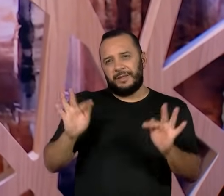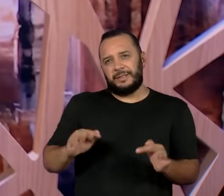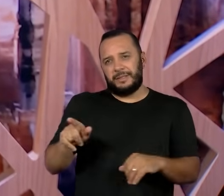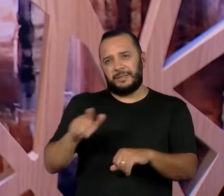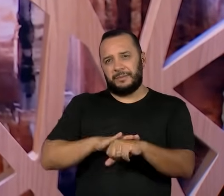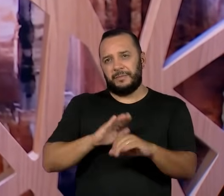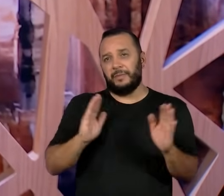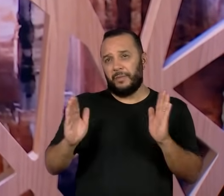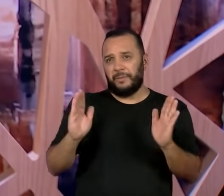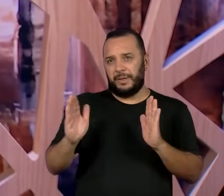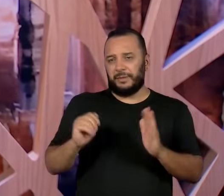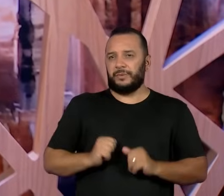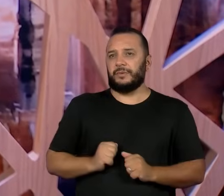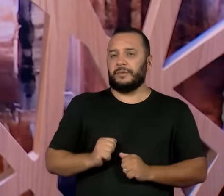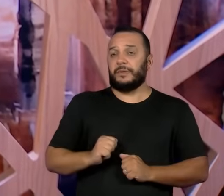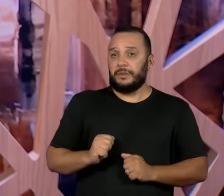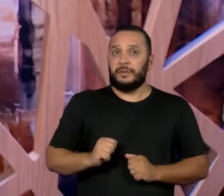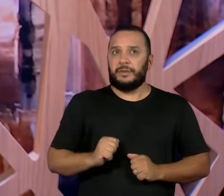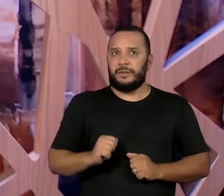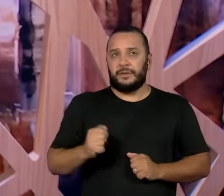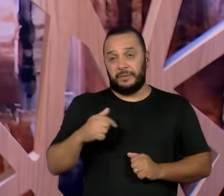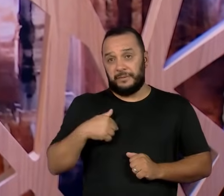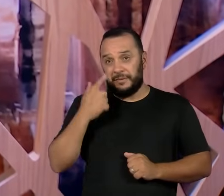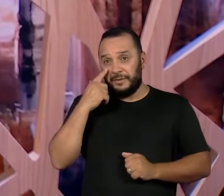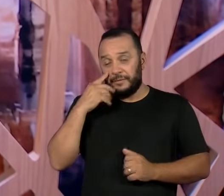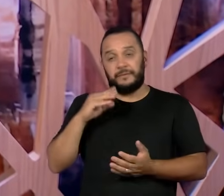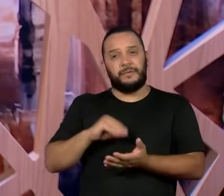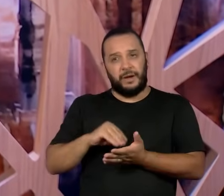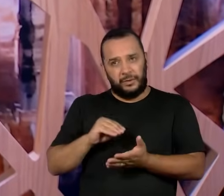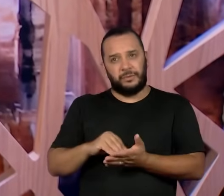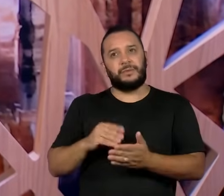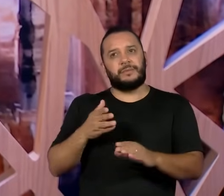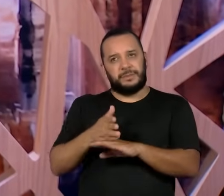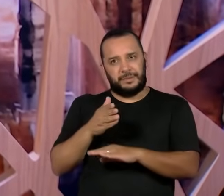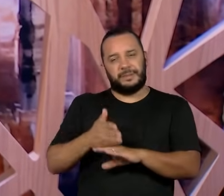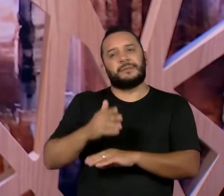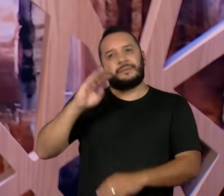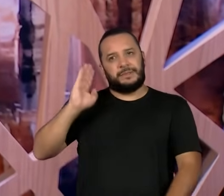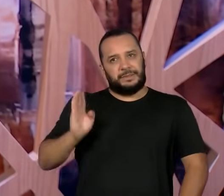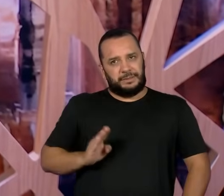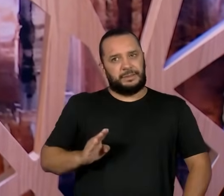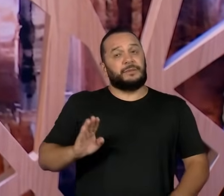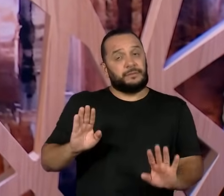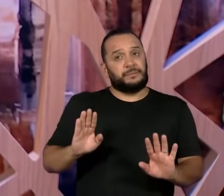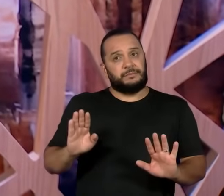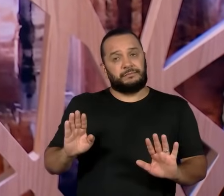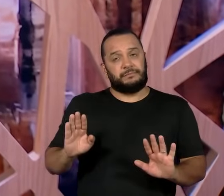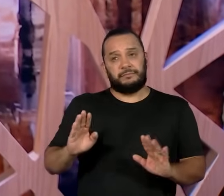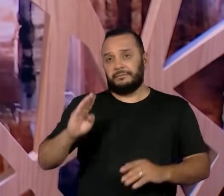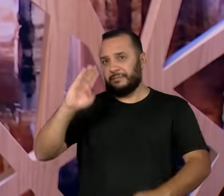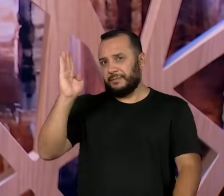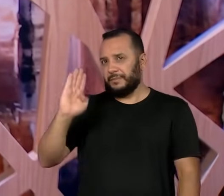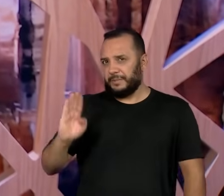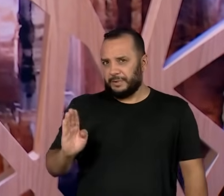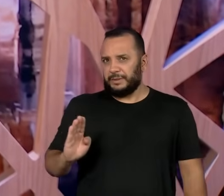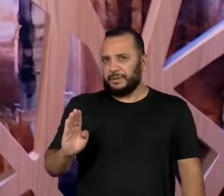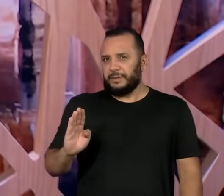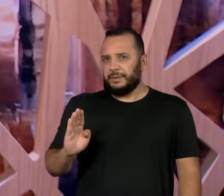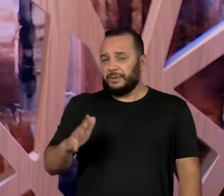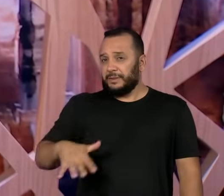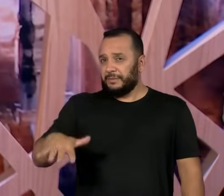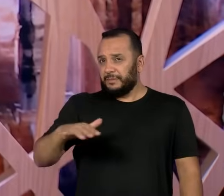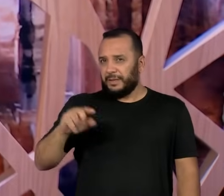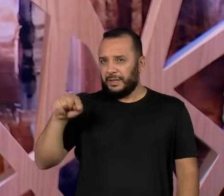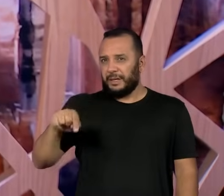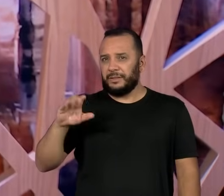são algumas coisas, né? Acho que eu vi um pouco de ausência do Brasil, acho que isso é legal comentar também, e daí o Brasil como um todo nesse espaço